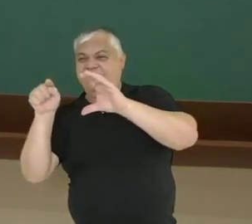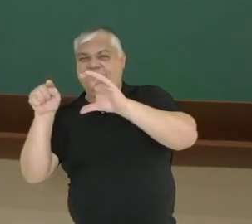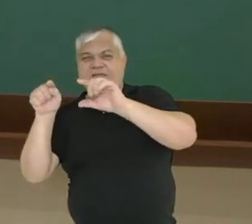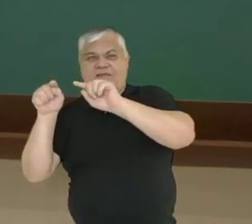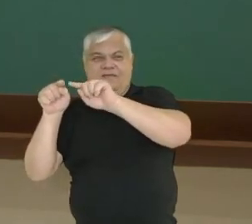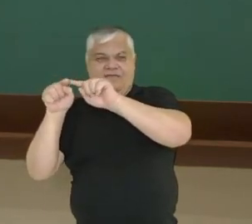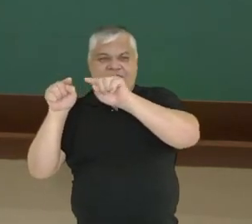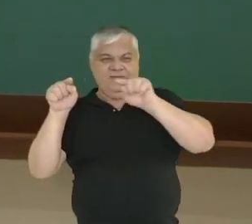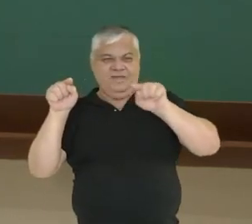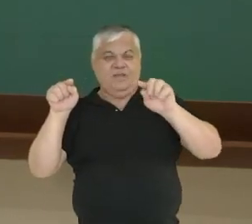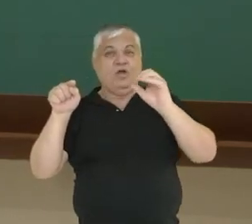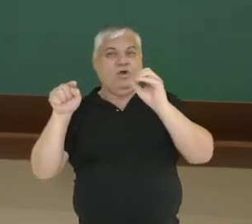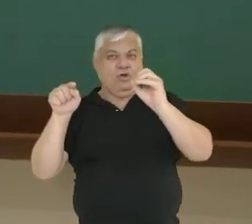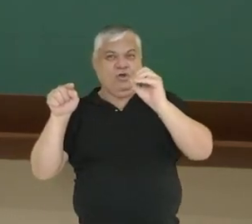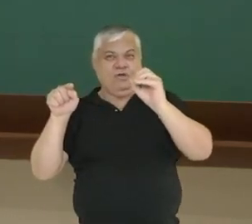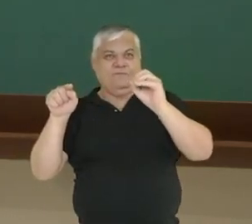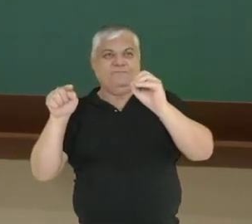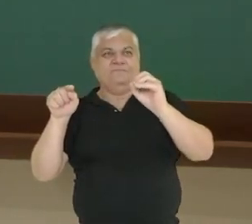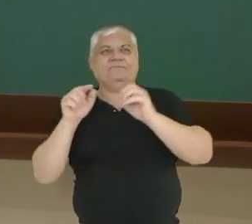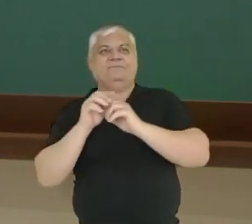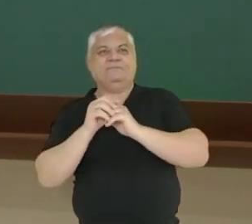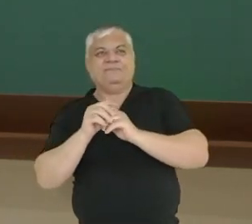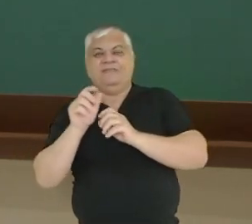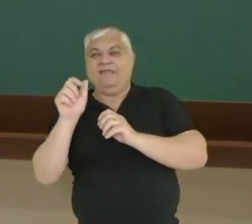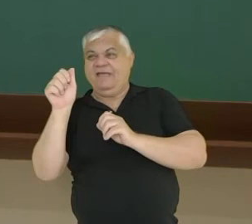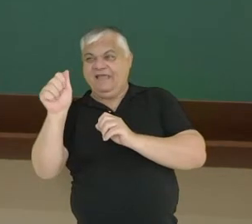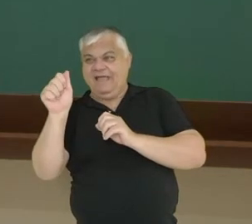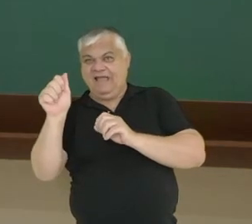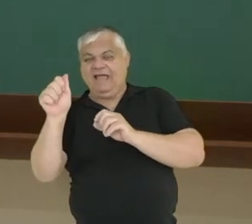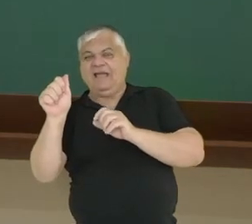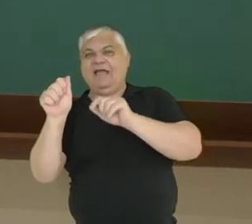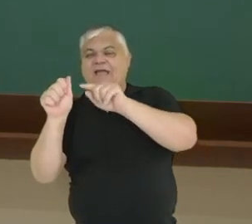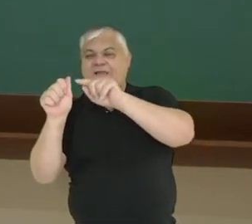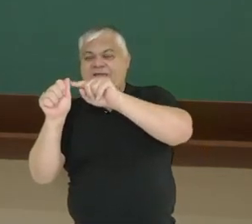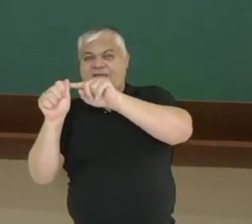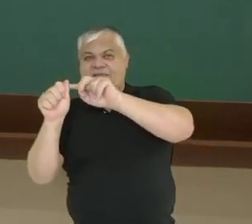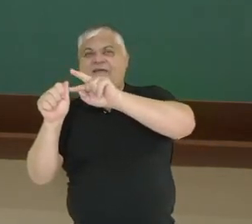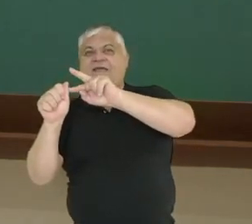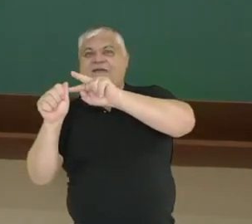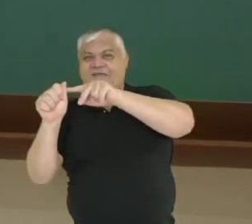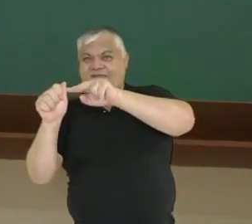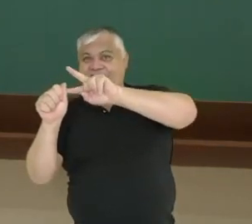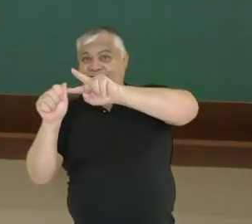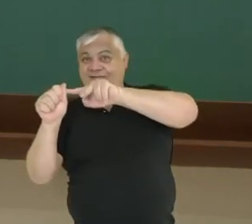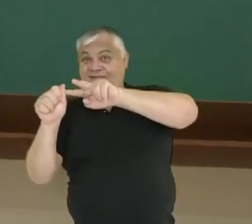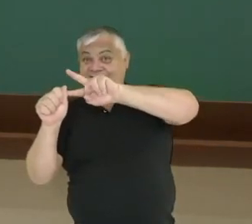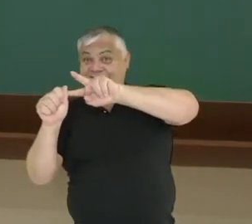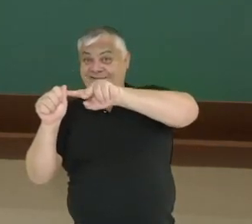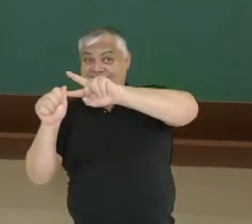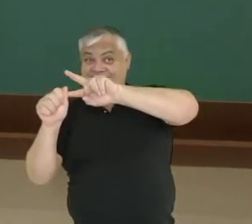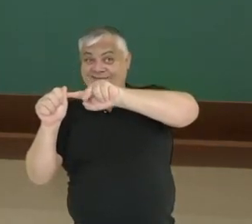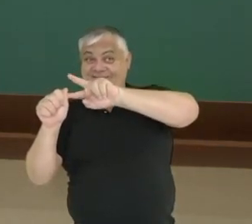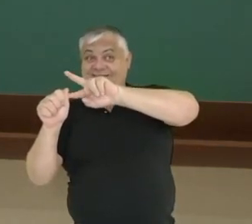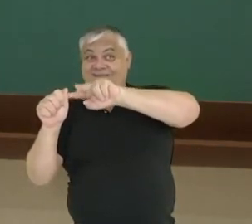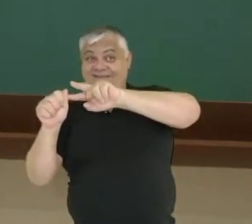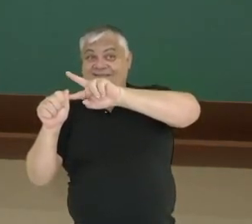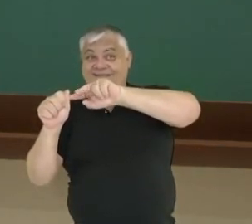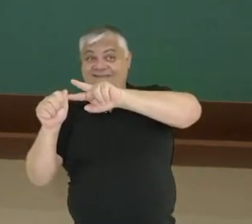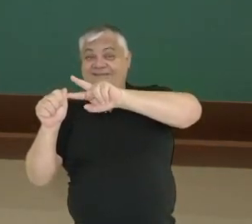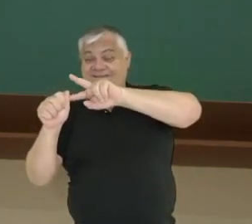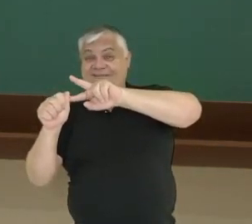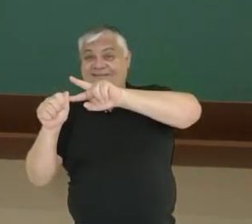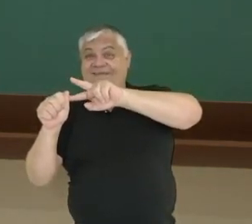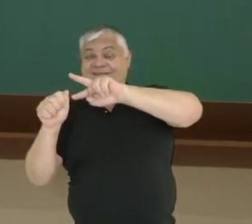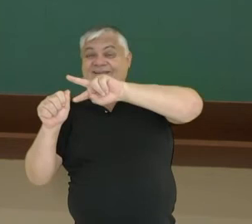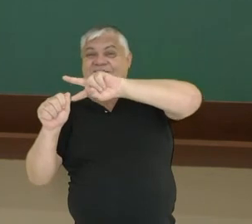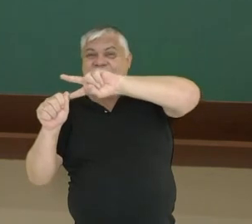certo? Vamos lá? Você vai pegar a ponta seca do seu compasso, vai colocar aqui no